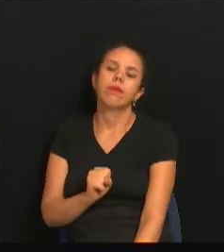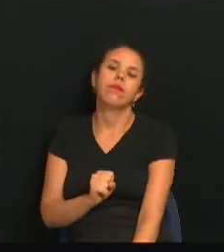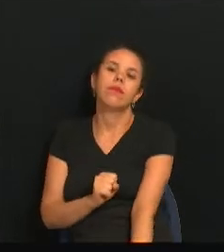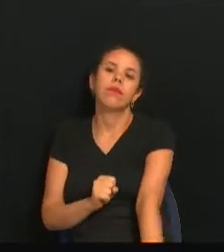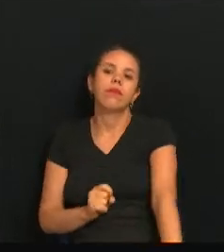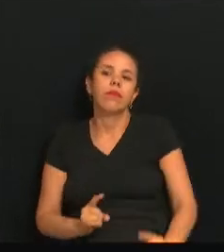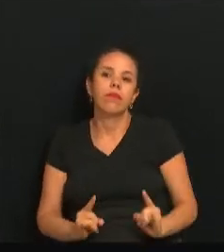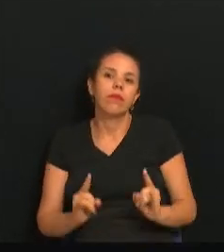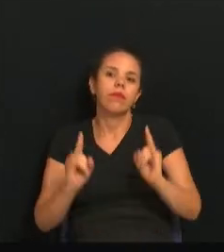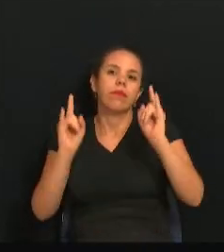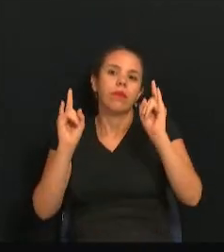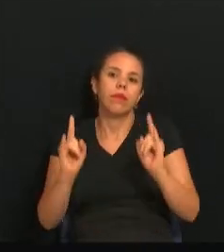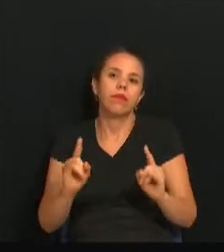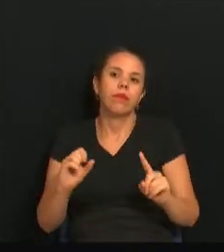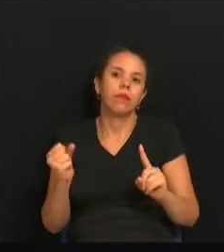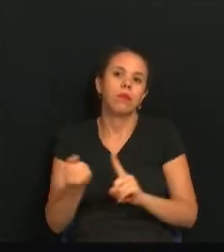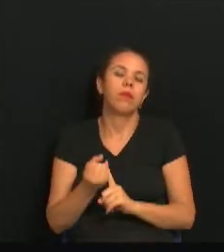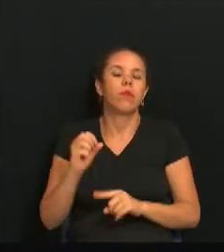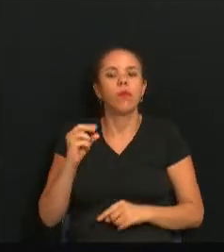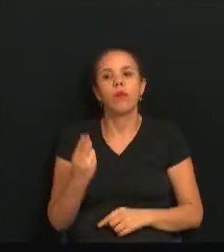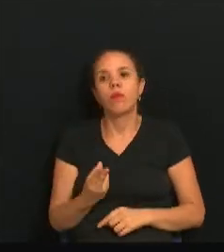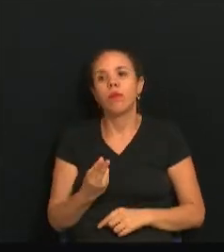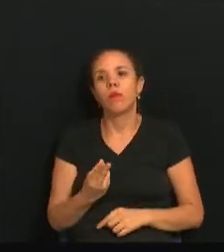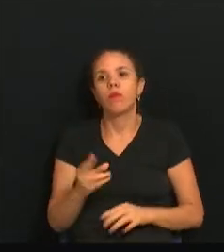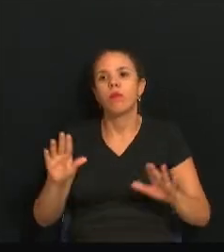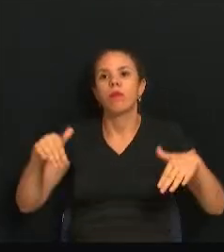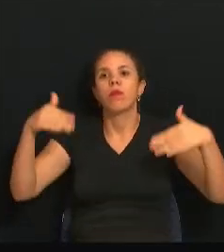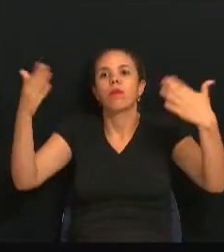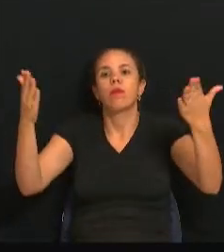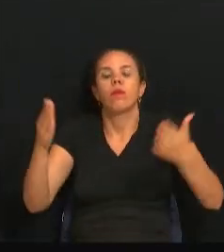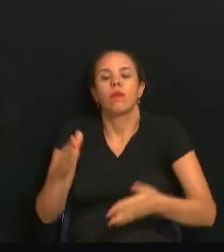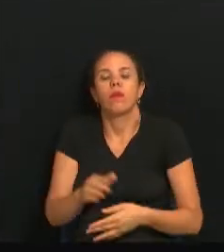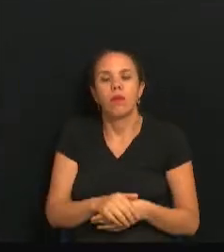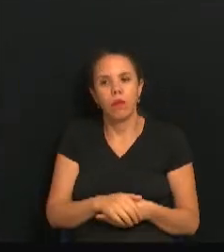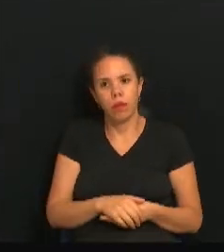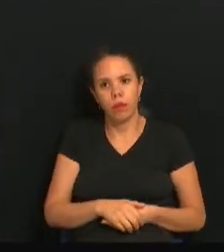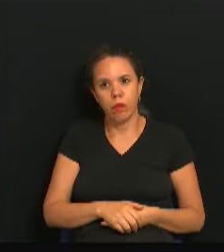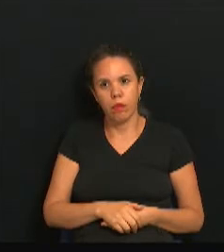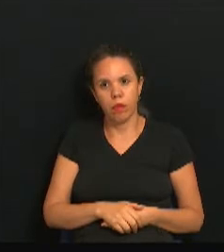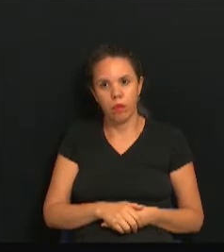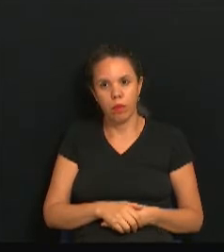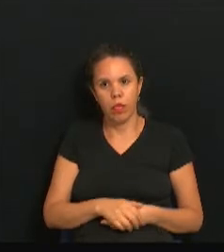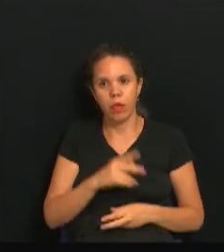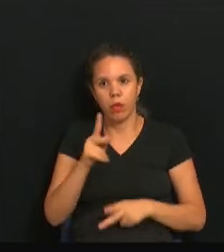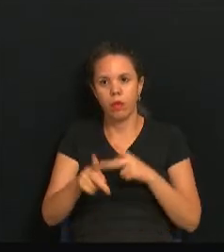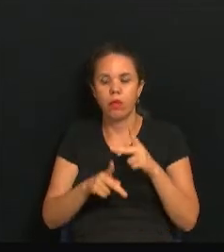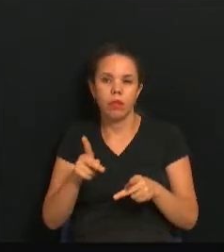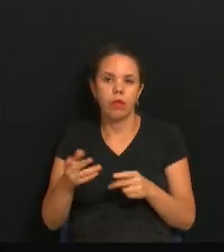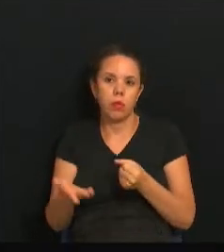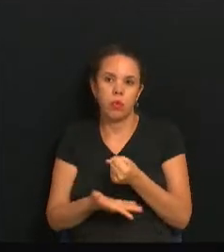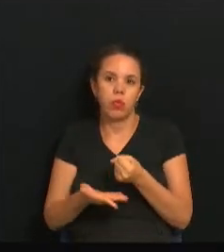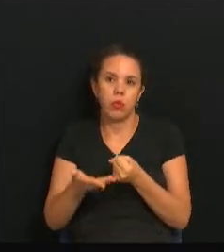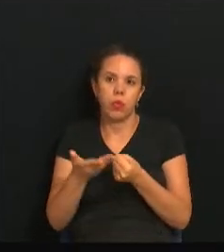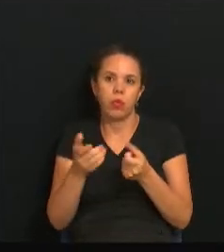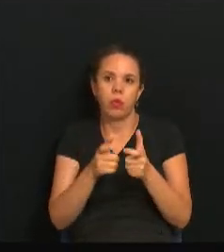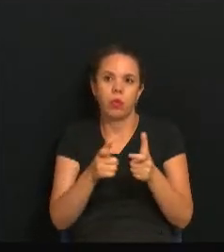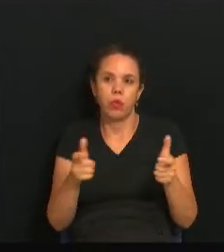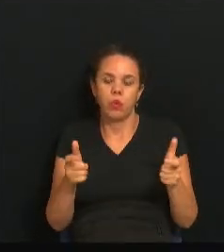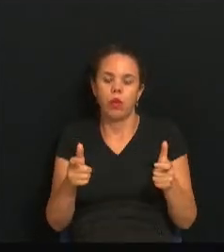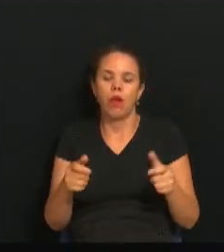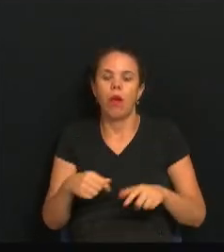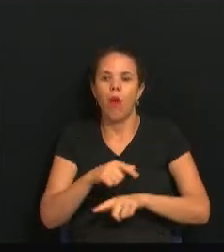habitacional de interesse social, ou aqueles fora do EIs, mas destinado a um público onde é o grande déficit do